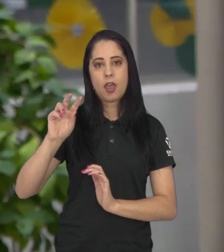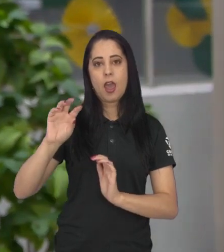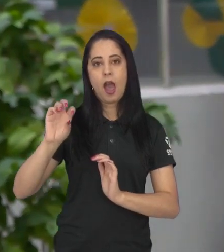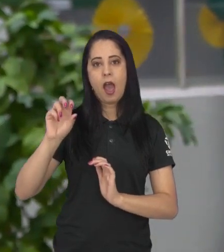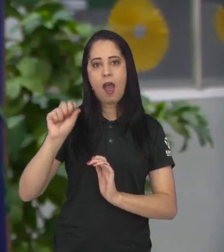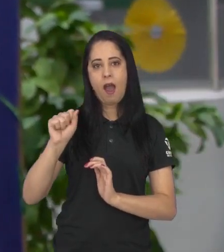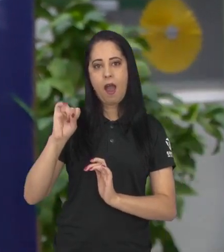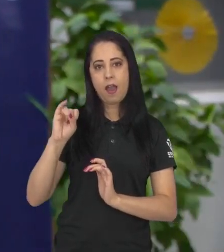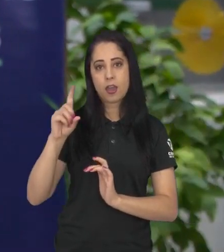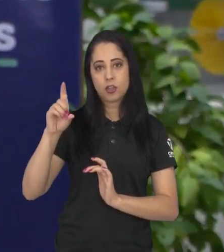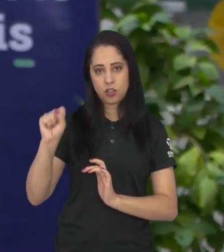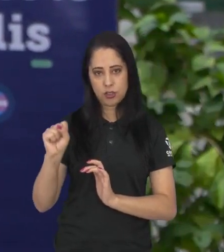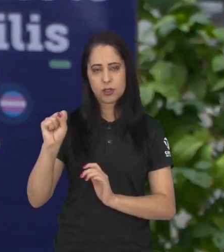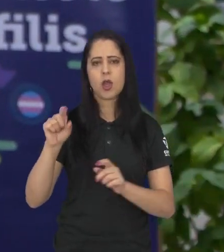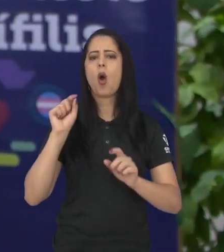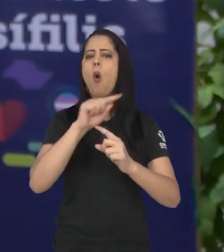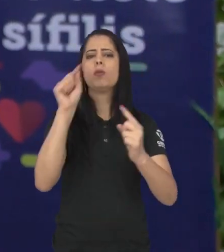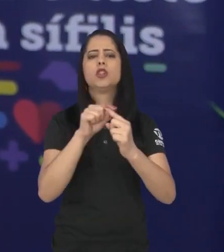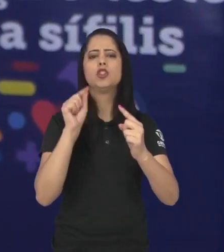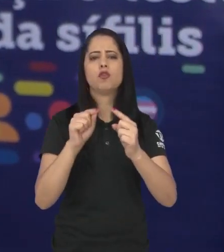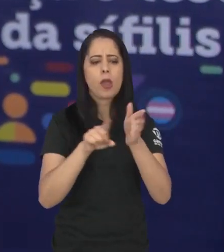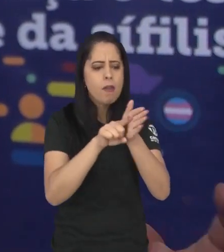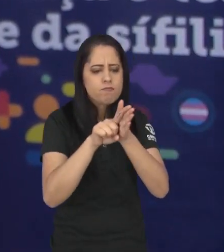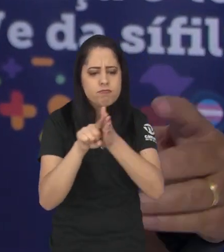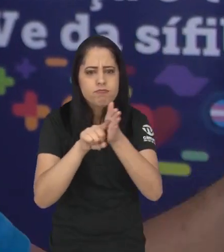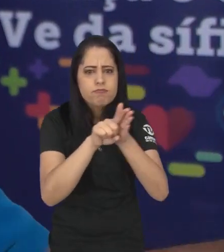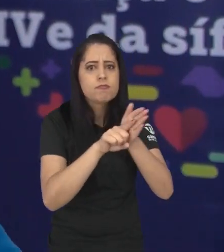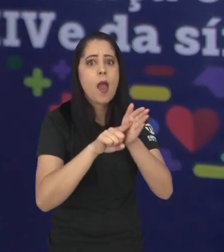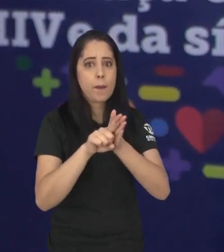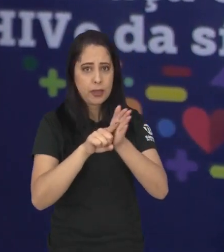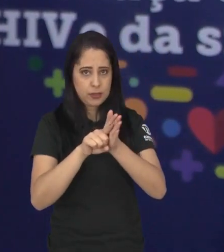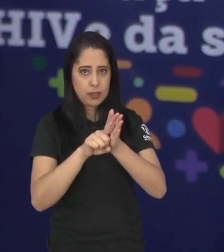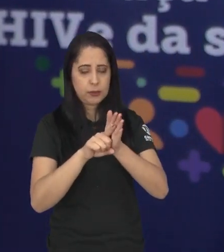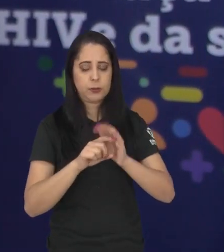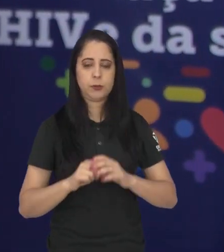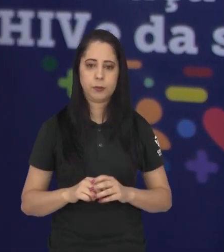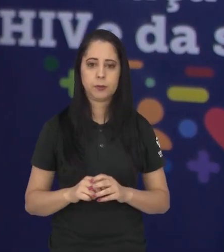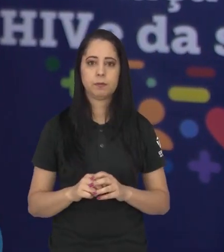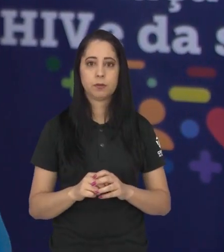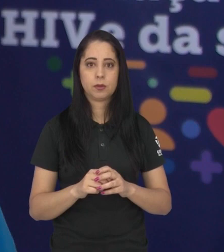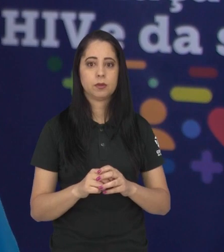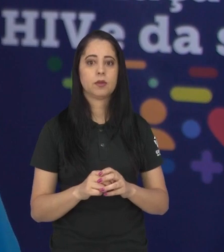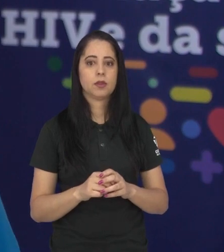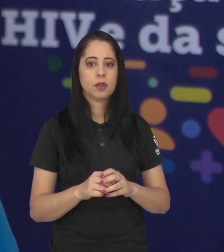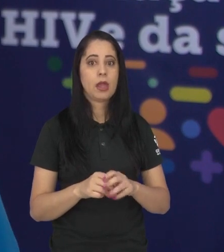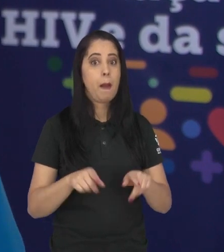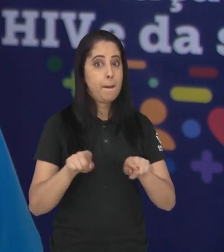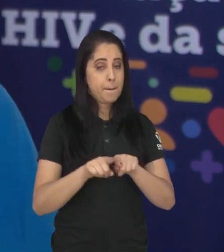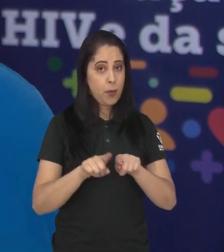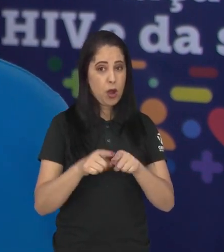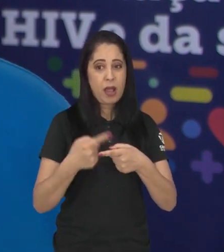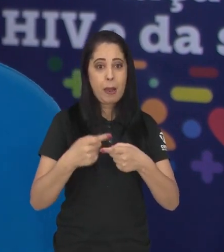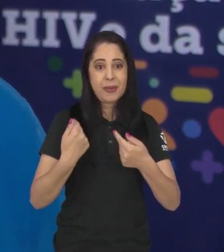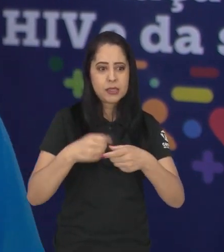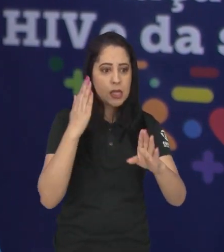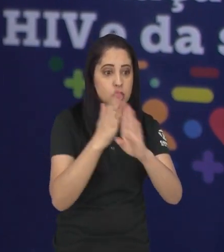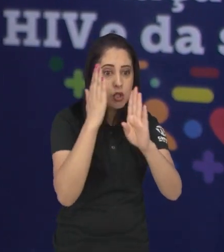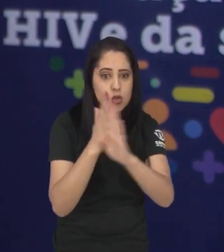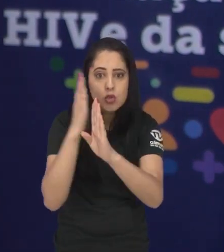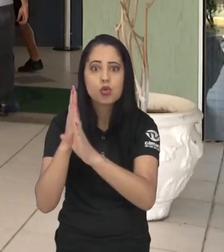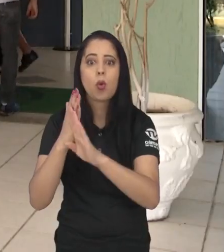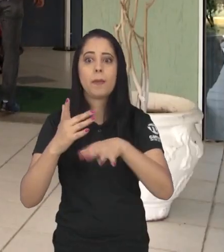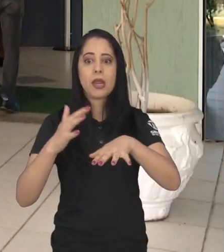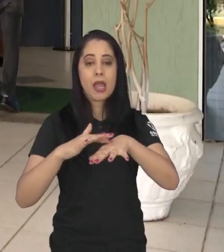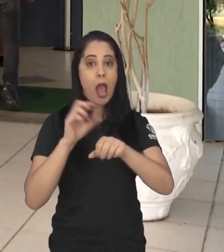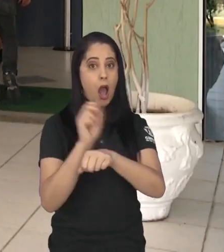destaca a importância da checagem viral para todas as pessoas sexualmente ativas, já que os testes para detectar o